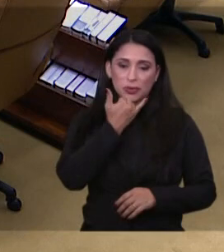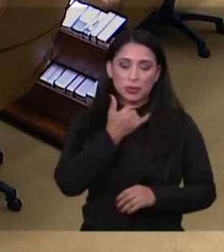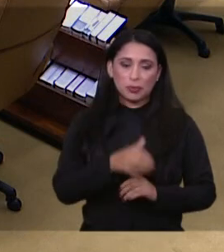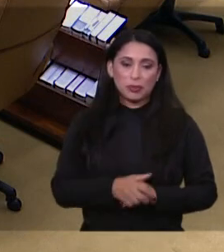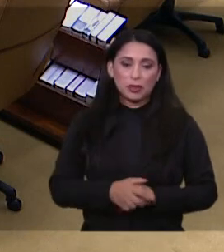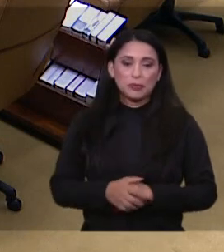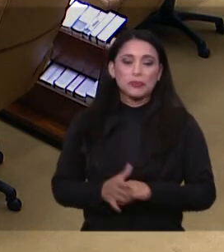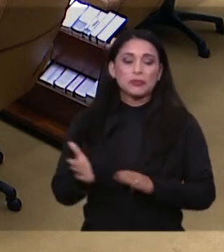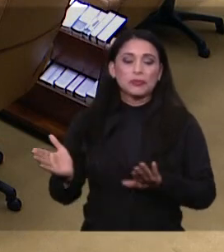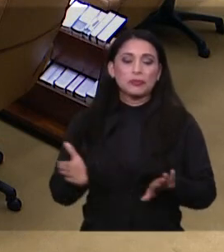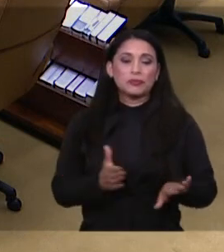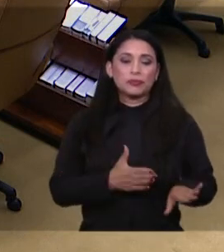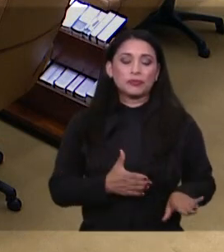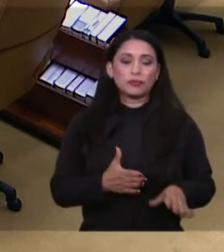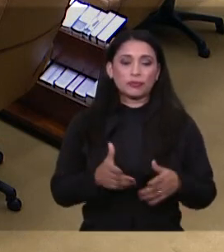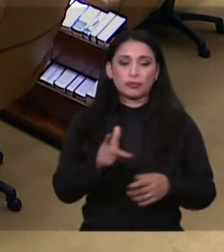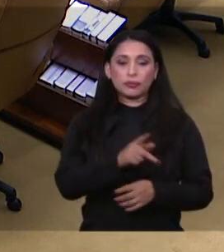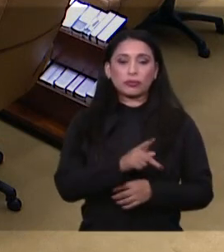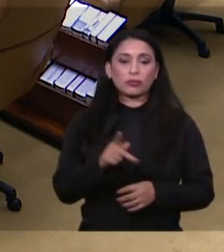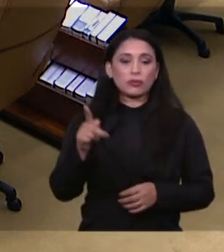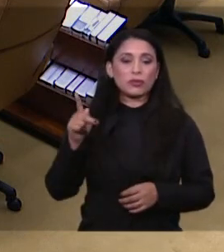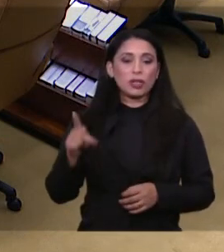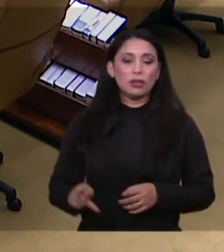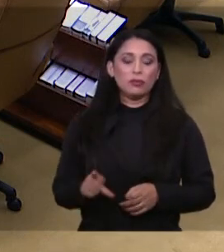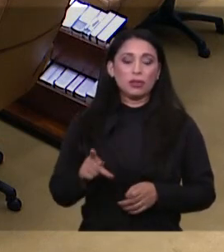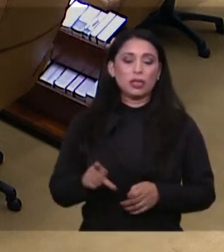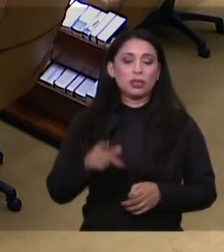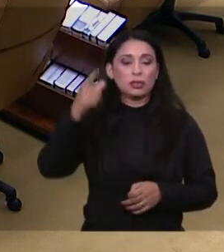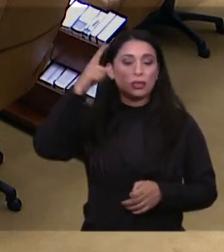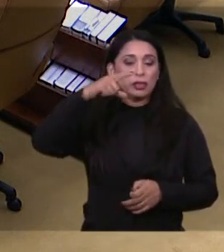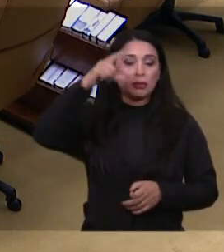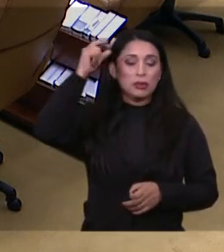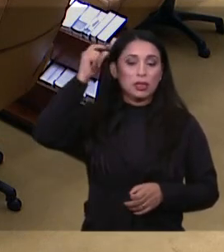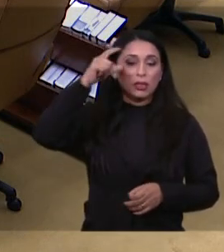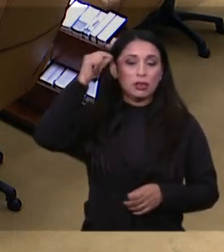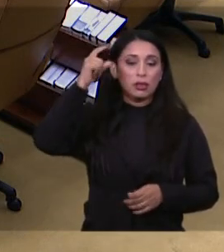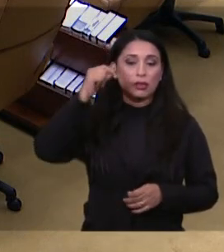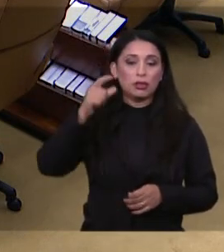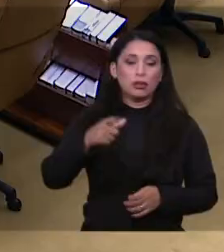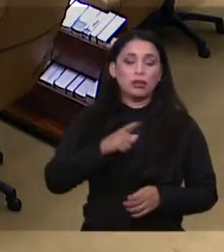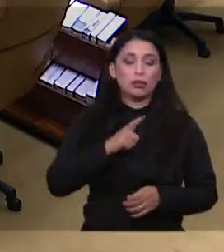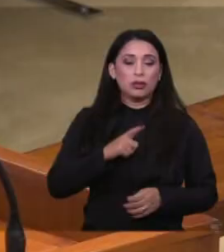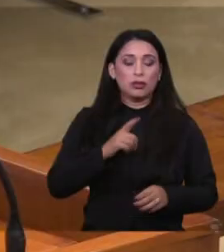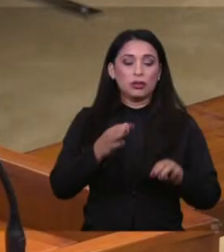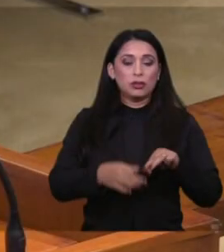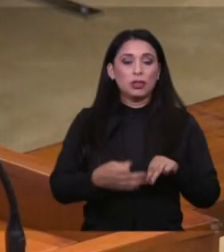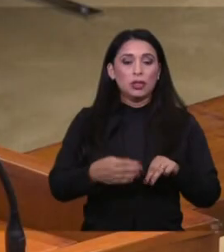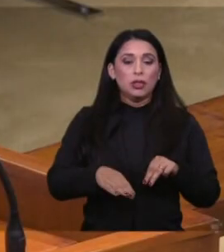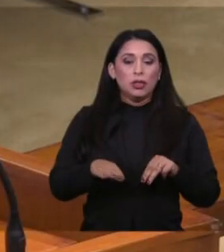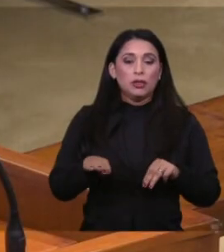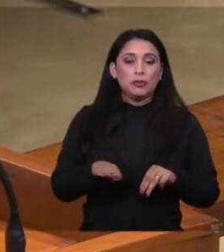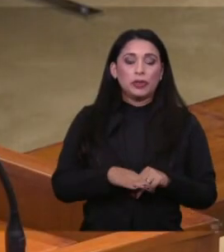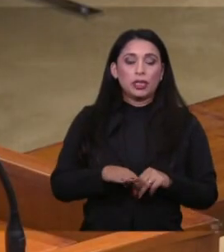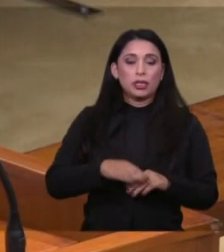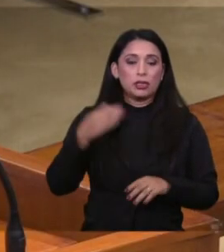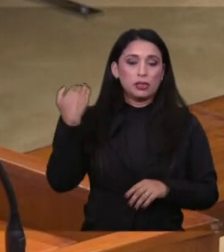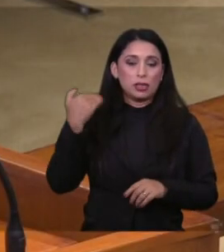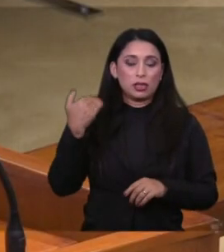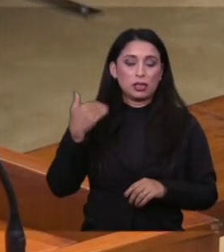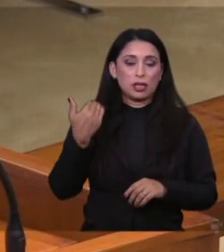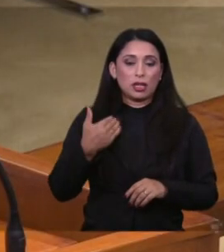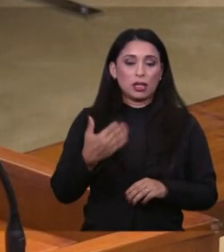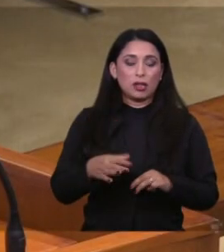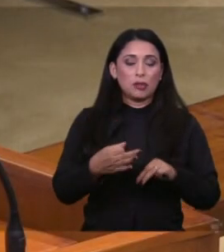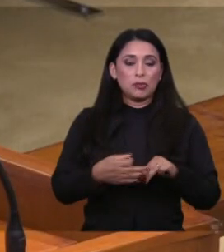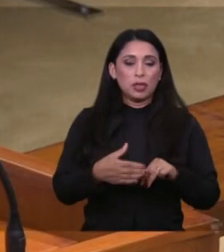Excelentíssimo senhor presidente desse Egrégio Supremo Tribunal Federal, ministro Roberto Barroso, excelentíssima senhora ministra Carmen Lúcia, eminentes ministros